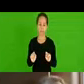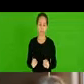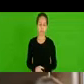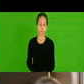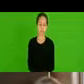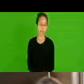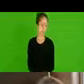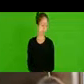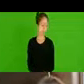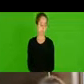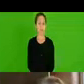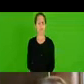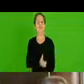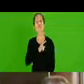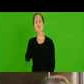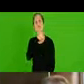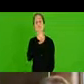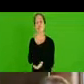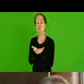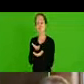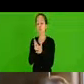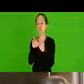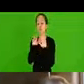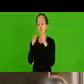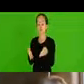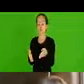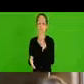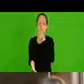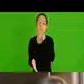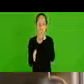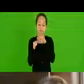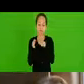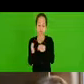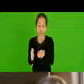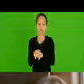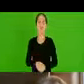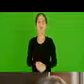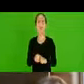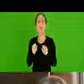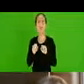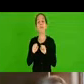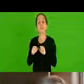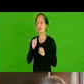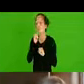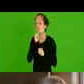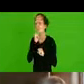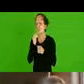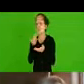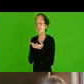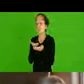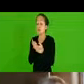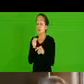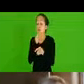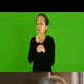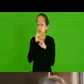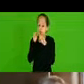E o estudo de caso? O estudo de caso que pode definir isso como o exame de um fenômeno específico,